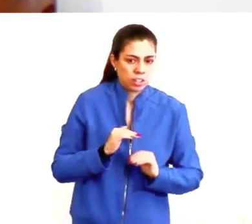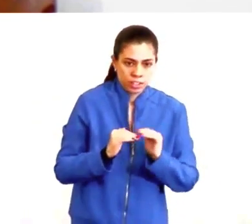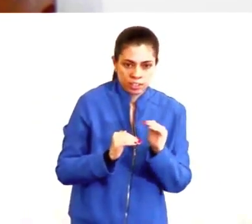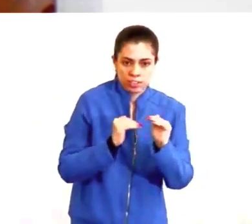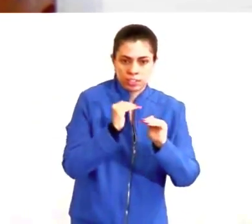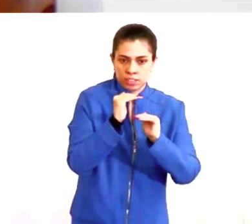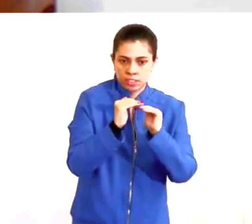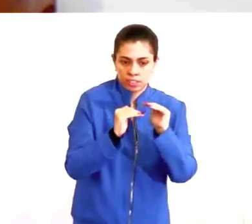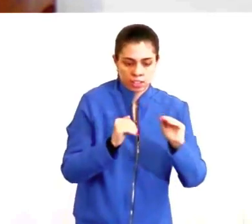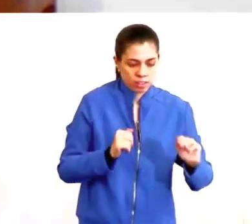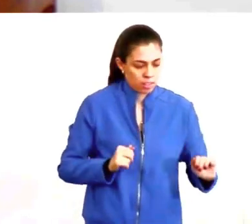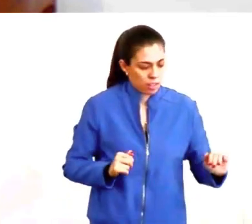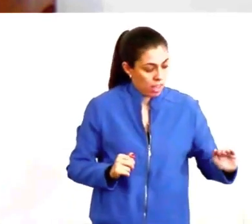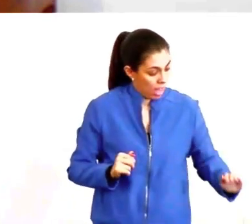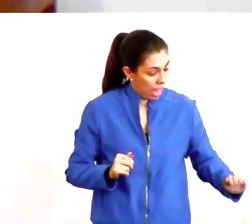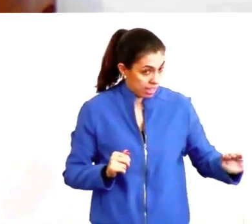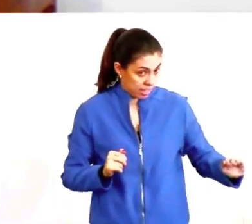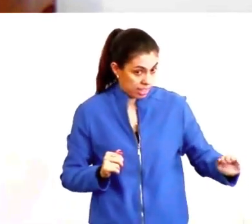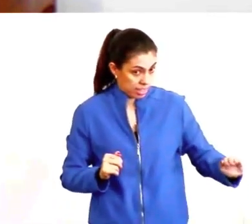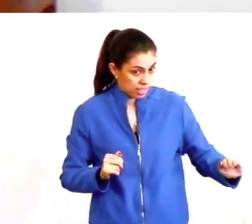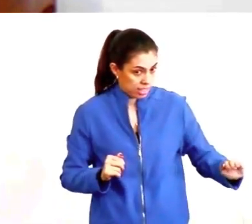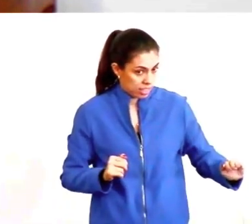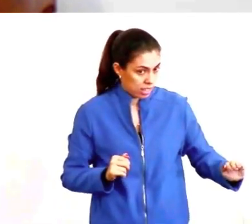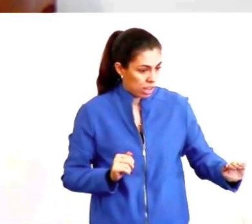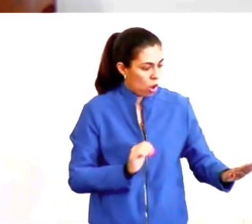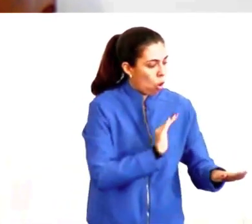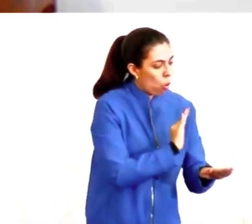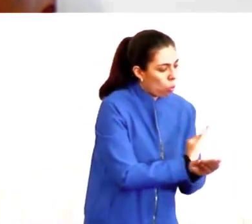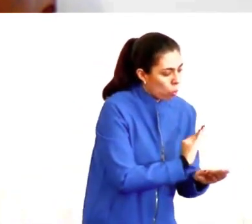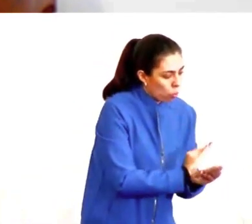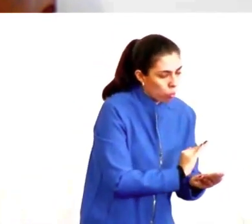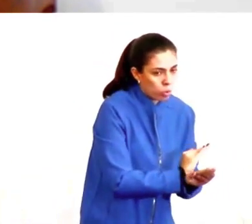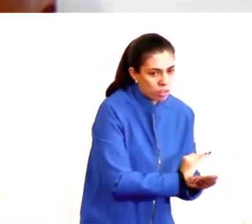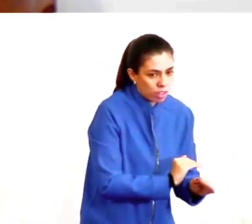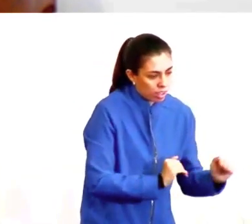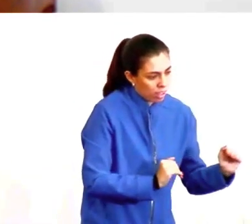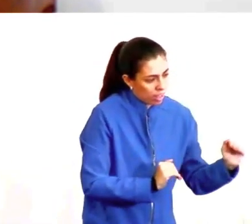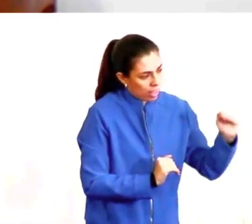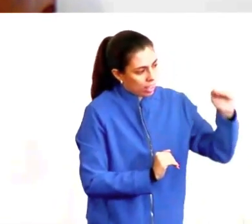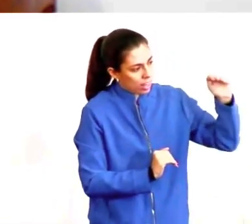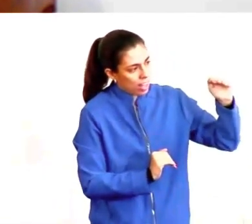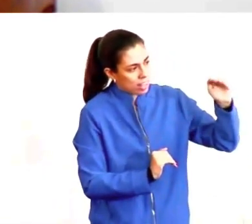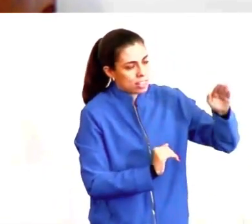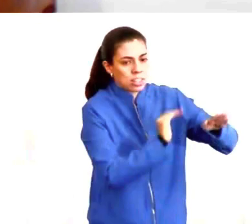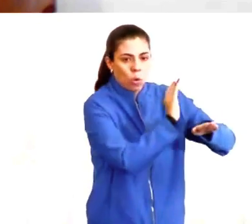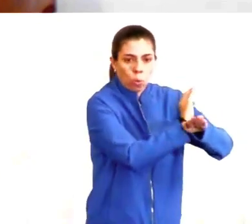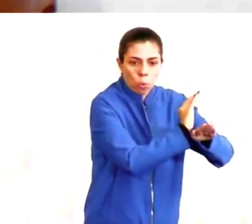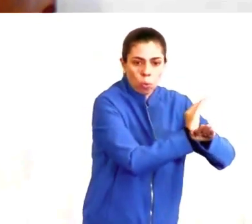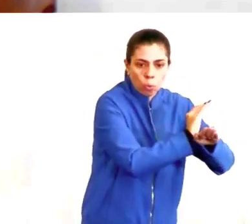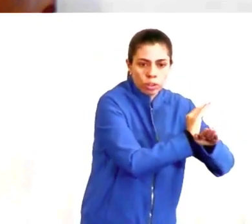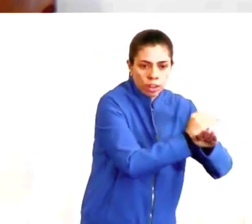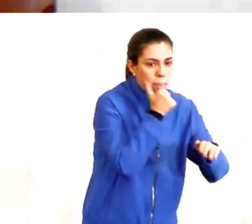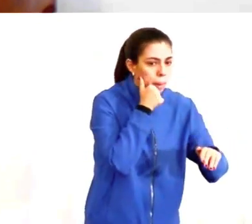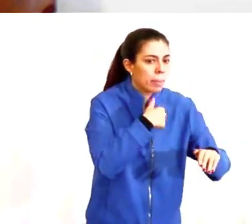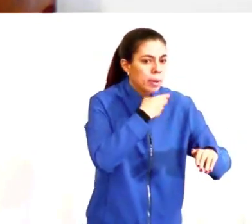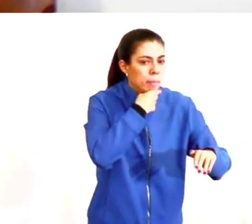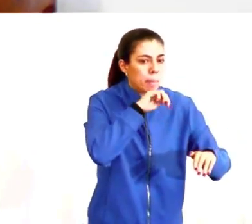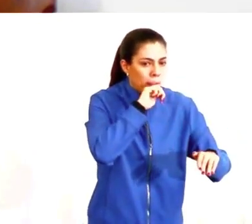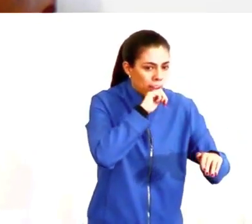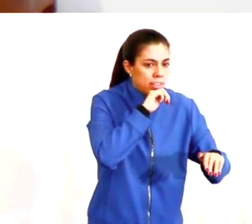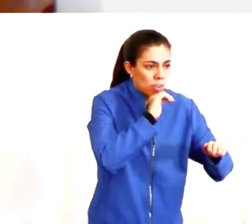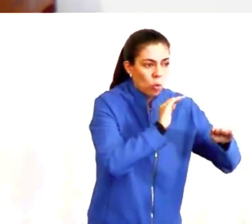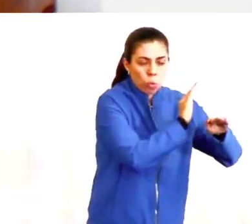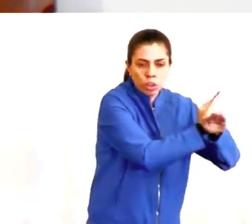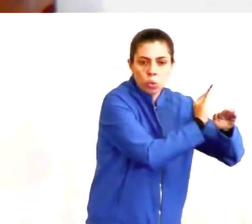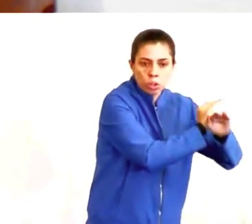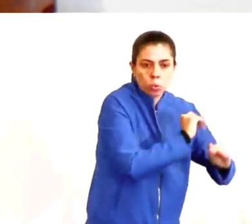é olhar para alguém e pensar, a fé que está dentro do meu coração, que Deus colocou, a adoração